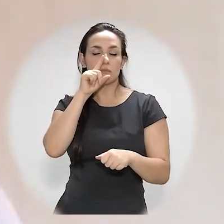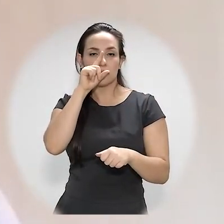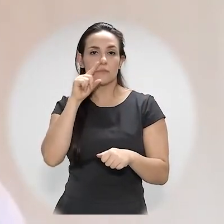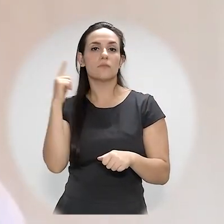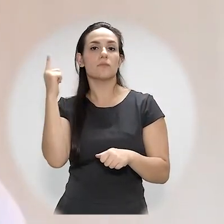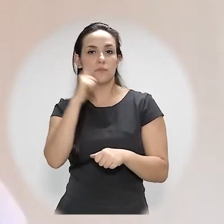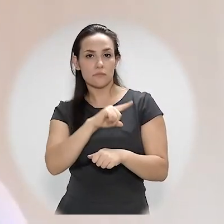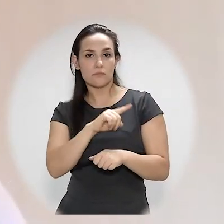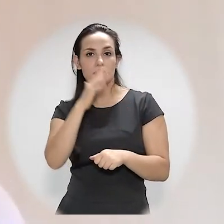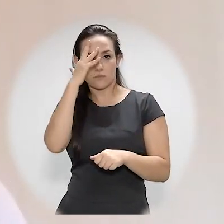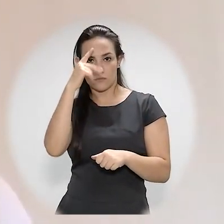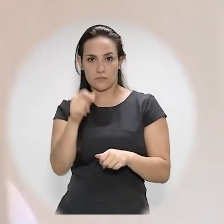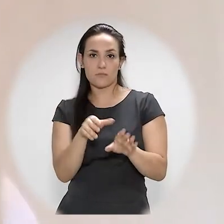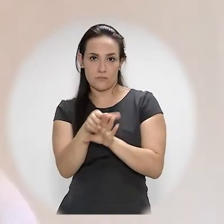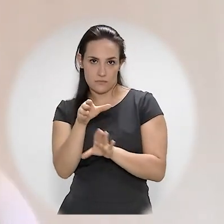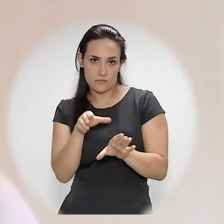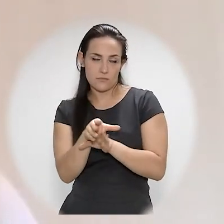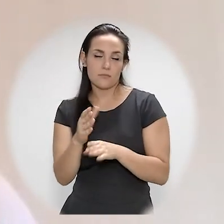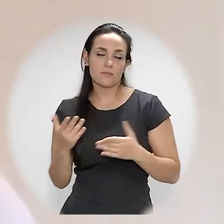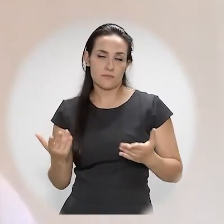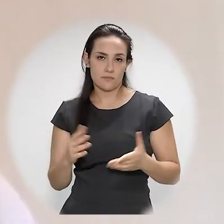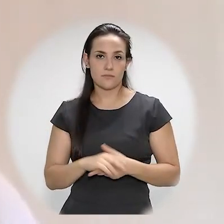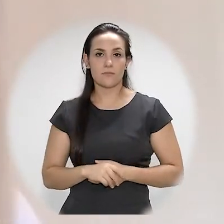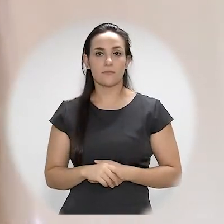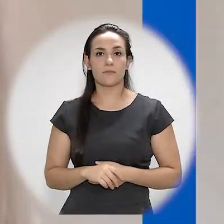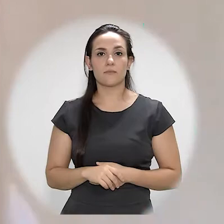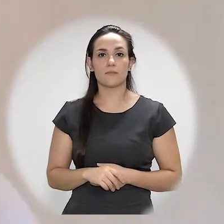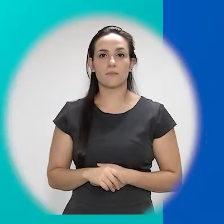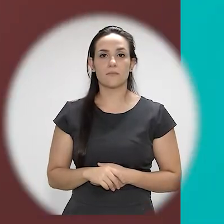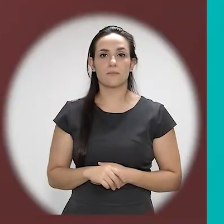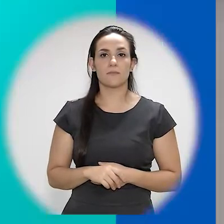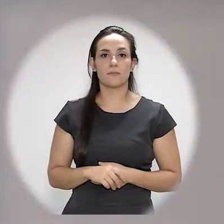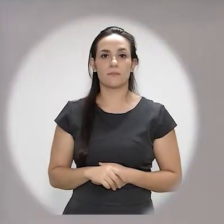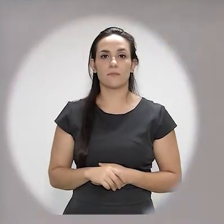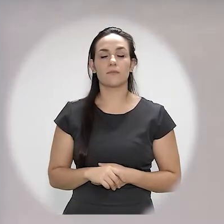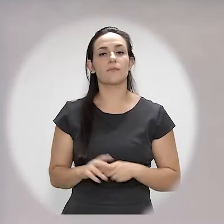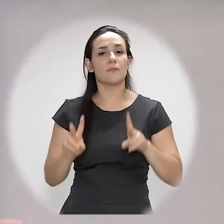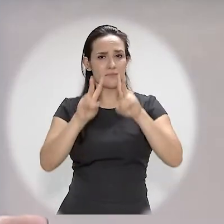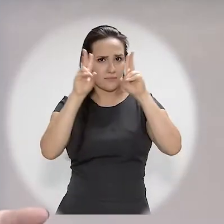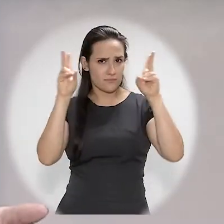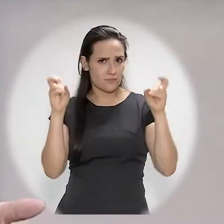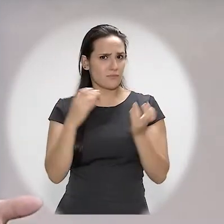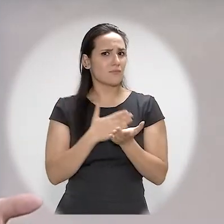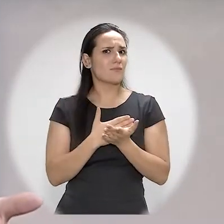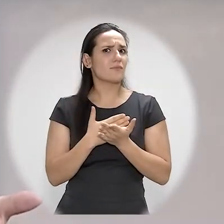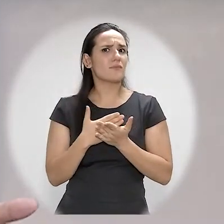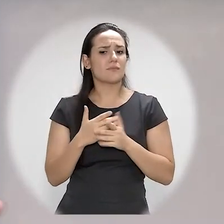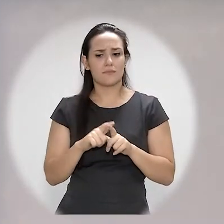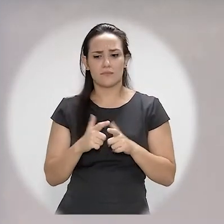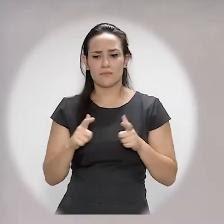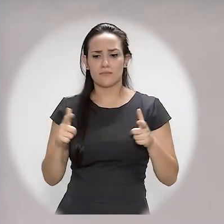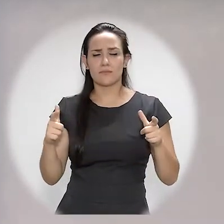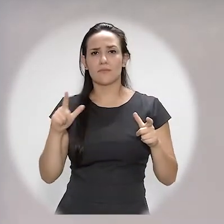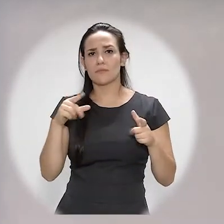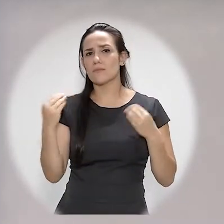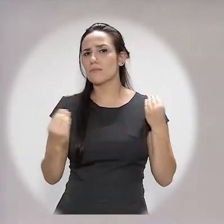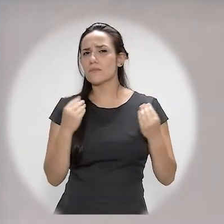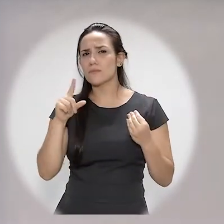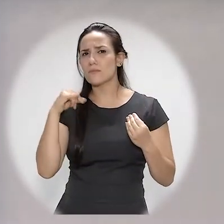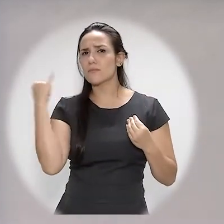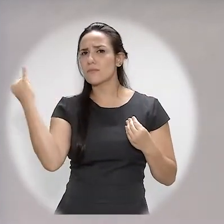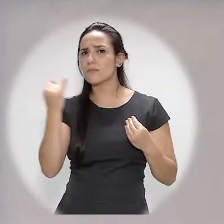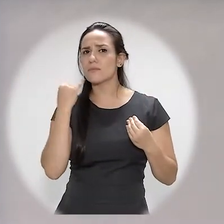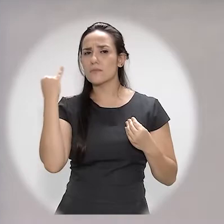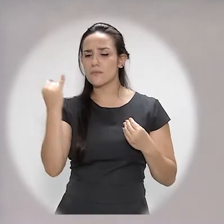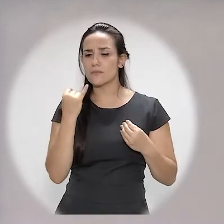risco que precisam ser, então, vistas imediatamente. Um assunto que vem ganhando destaque é